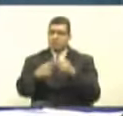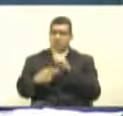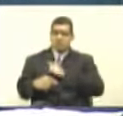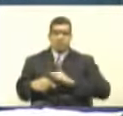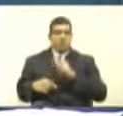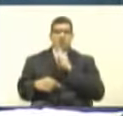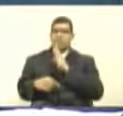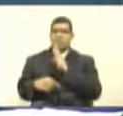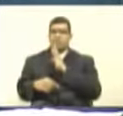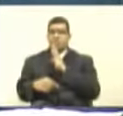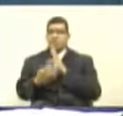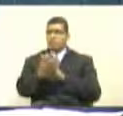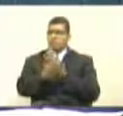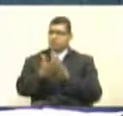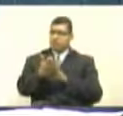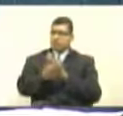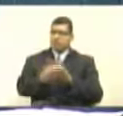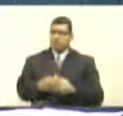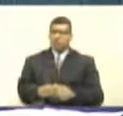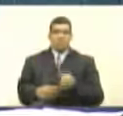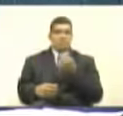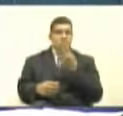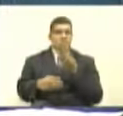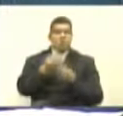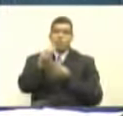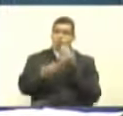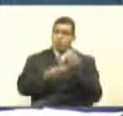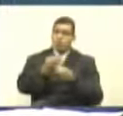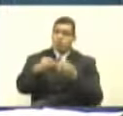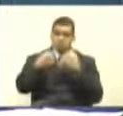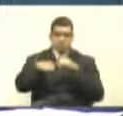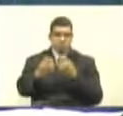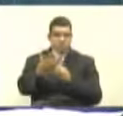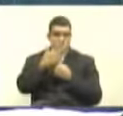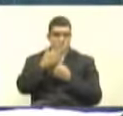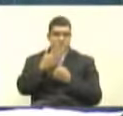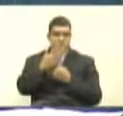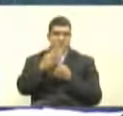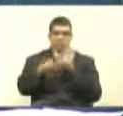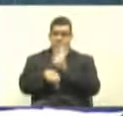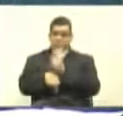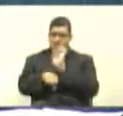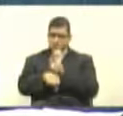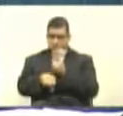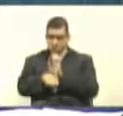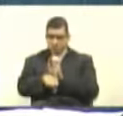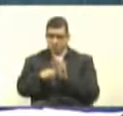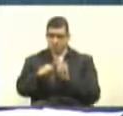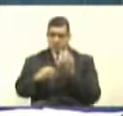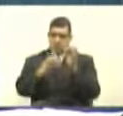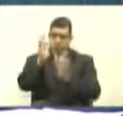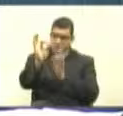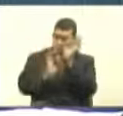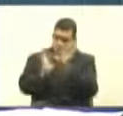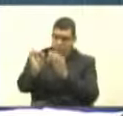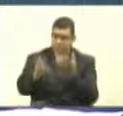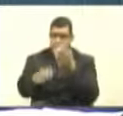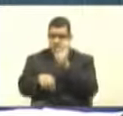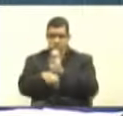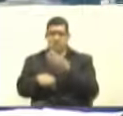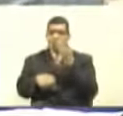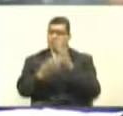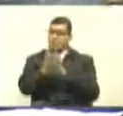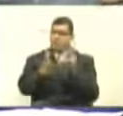as custas? Como que o tribunal preserva os interesses do Estado num processo em que o Estado diz que